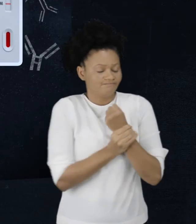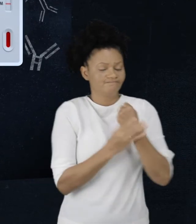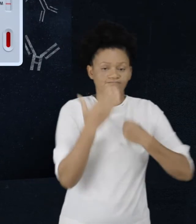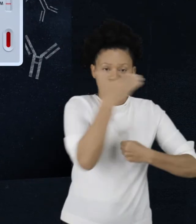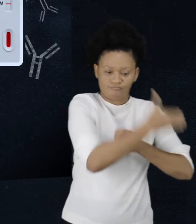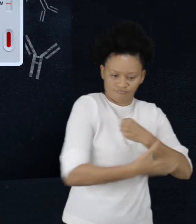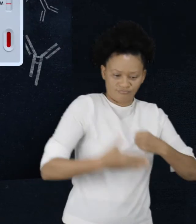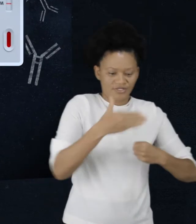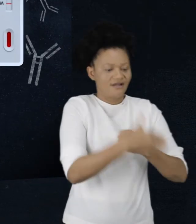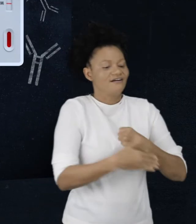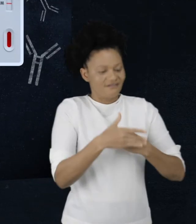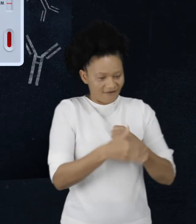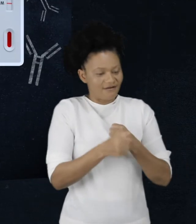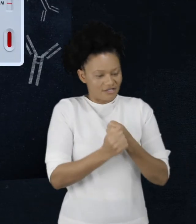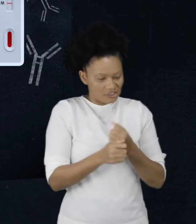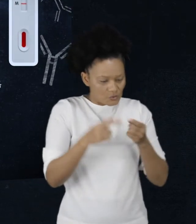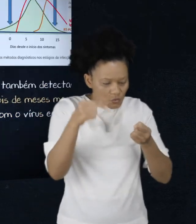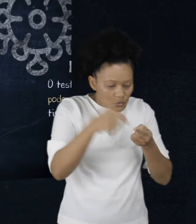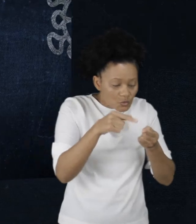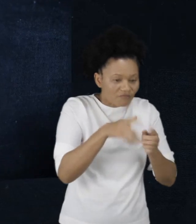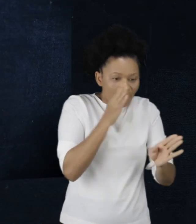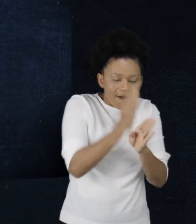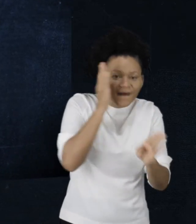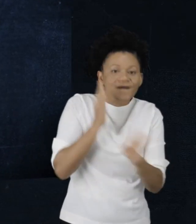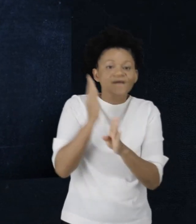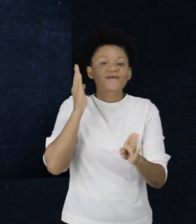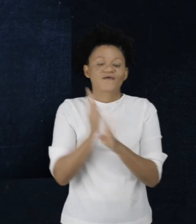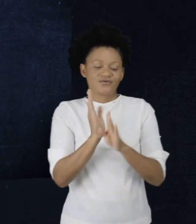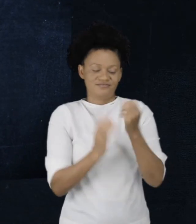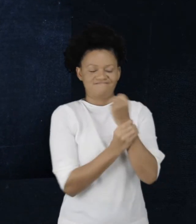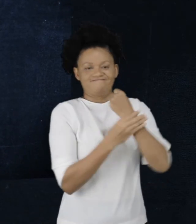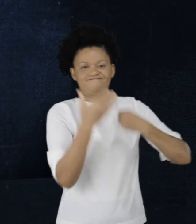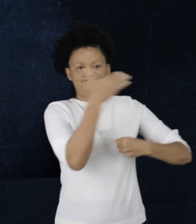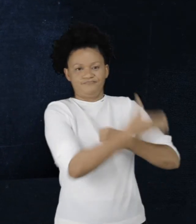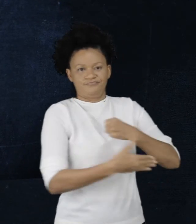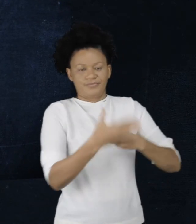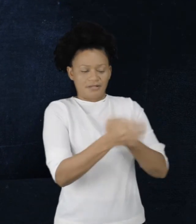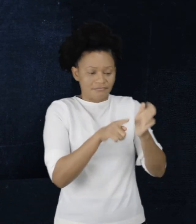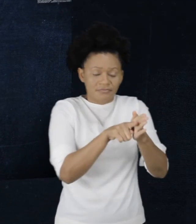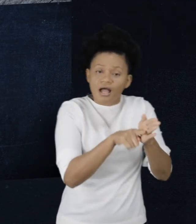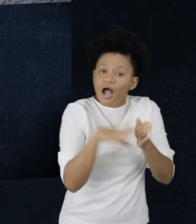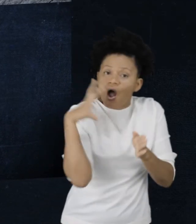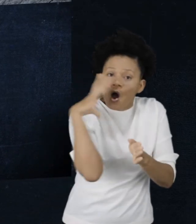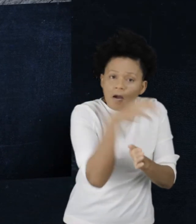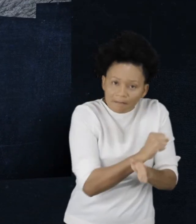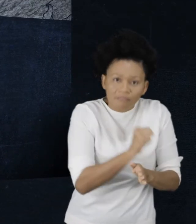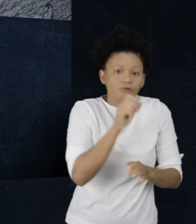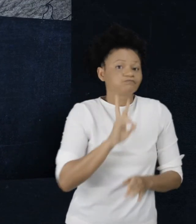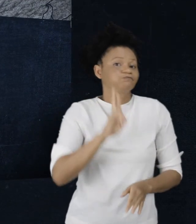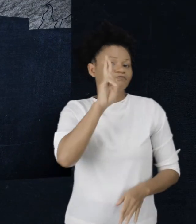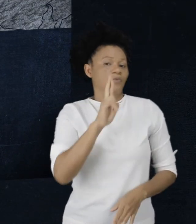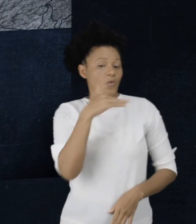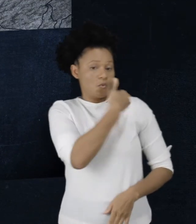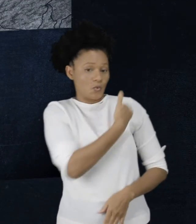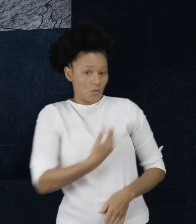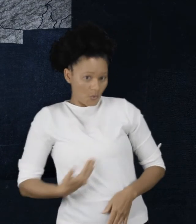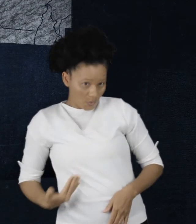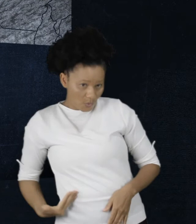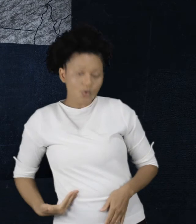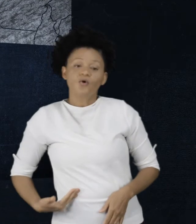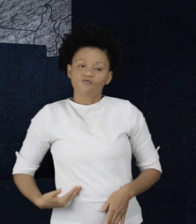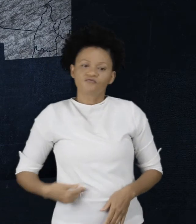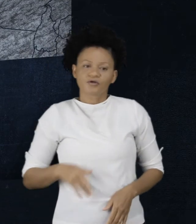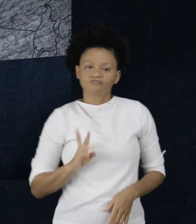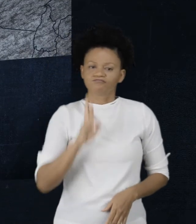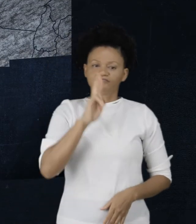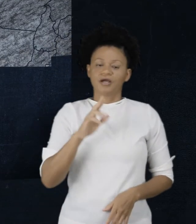teste rápido vai detectar esses anticorpos. O teste rápido deve ser realizado pelos governos e pelas autoridades de saúde